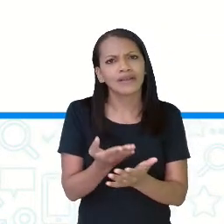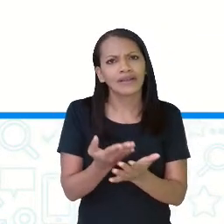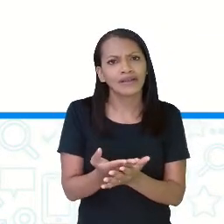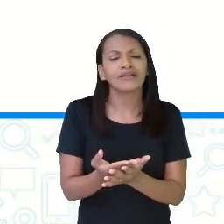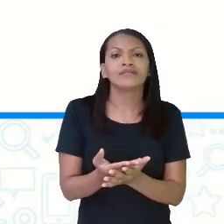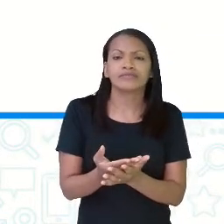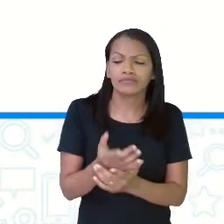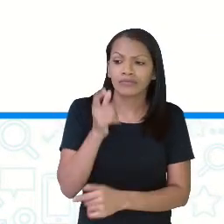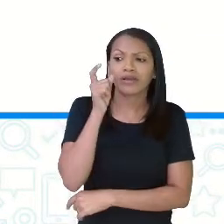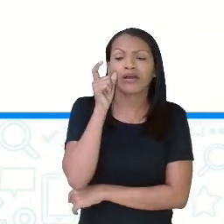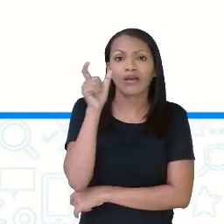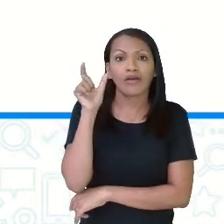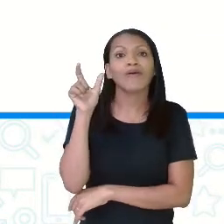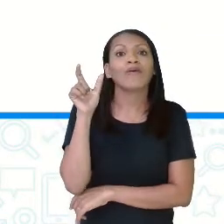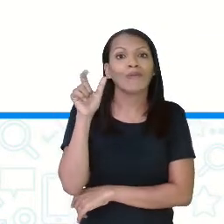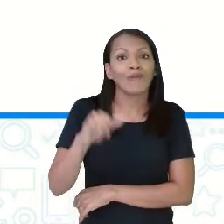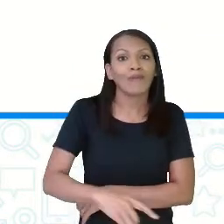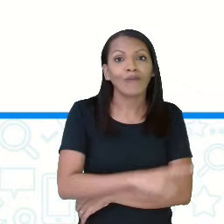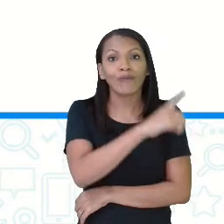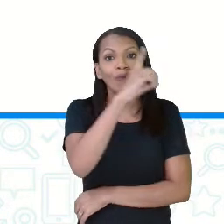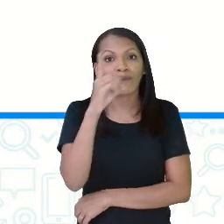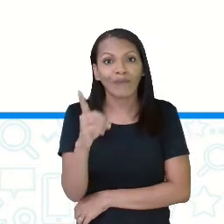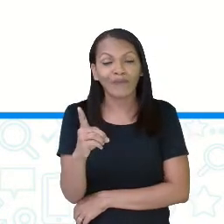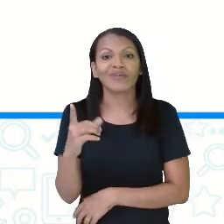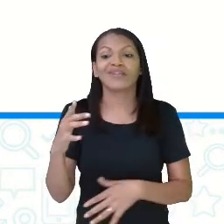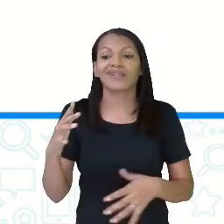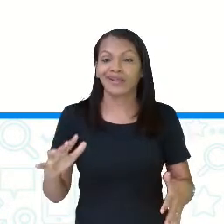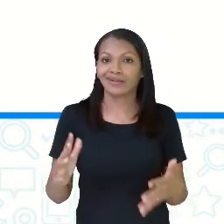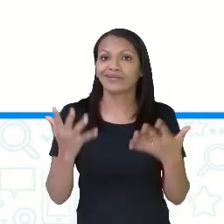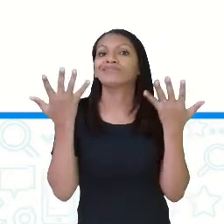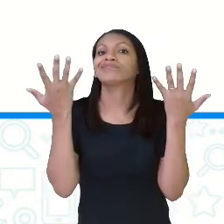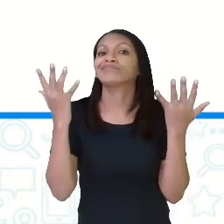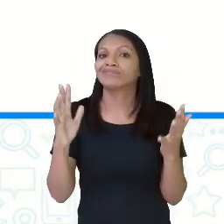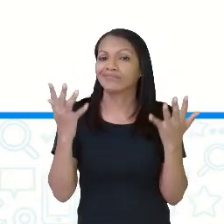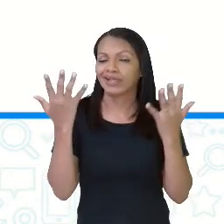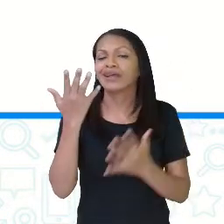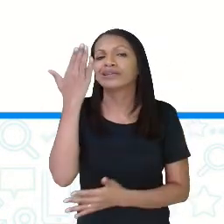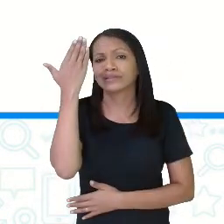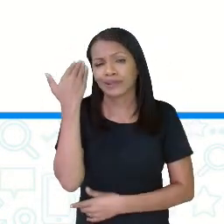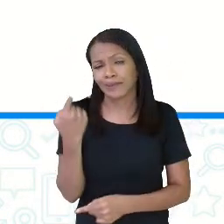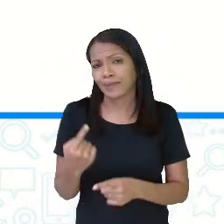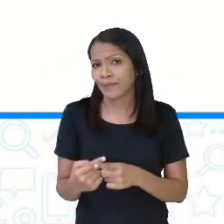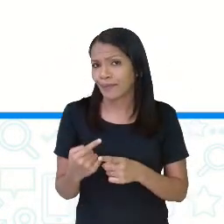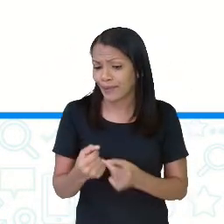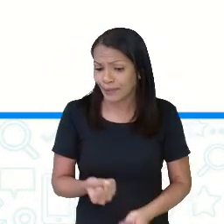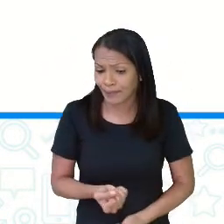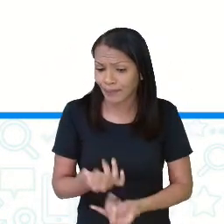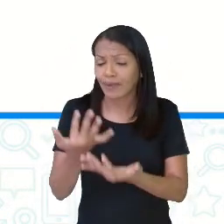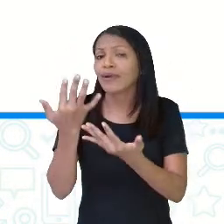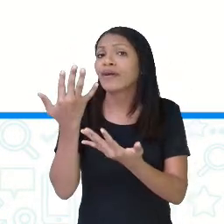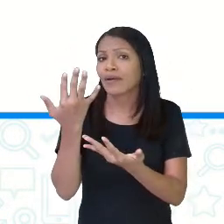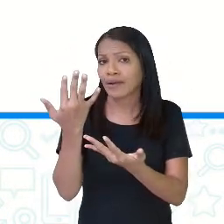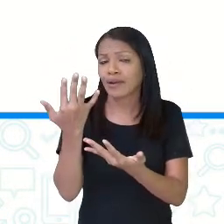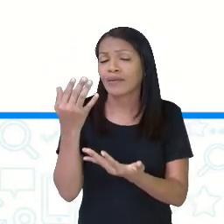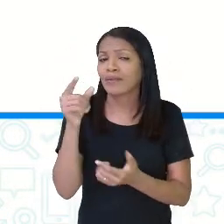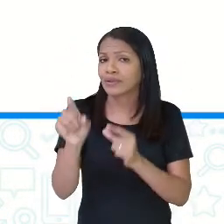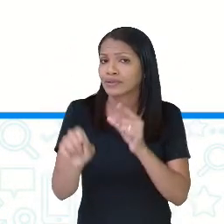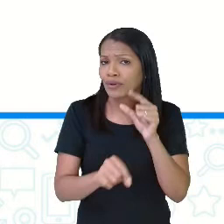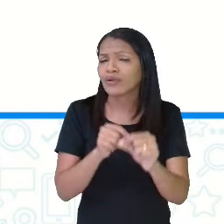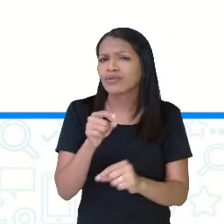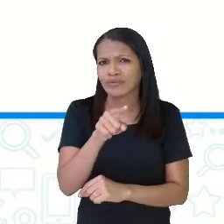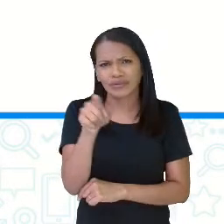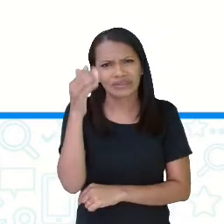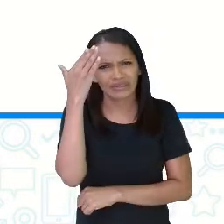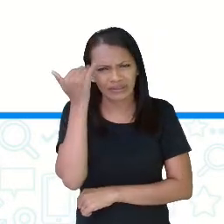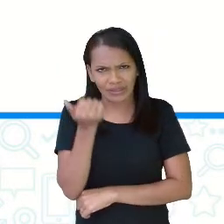atento à data comemorativa já sabe por que esse poema foi escolhido. Será que você sabe? Se não sabe, vai